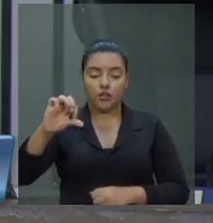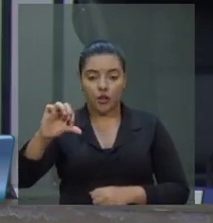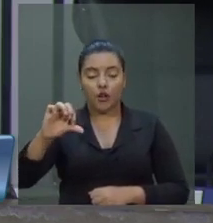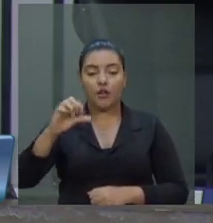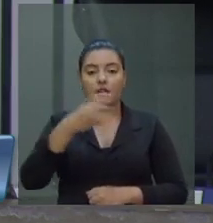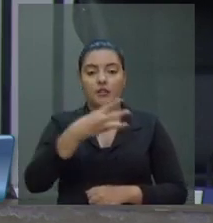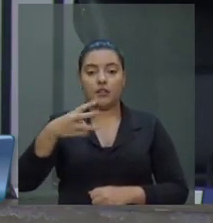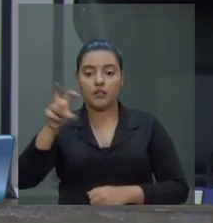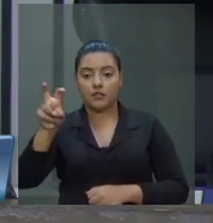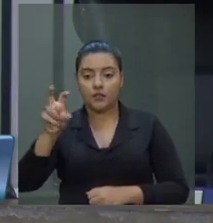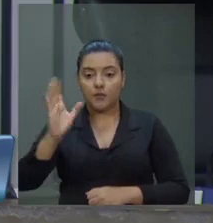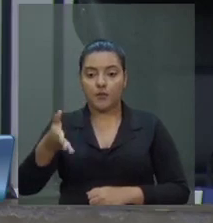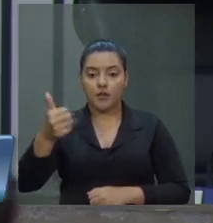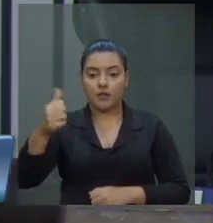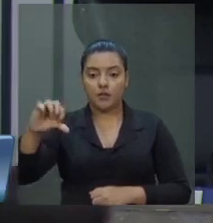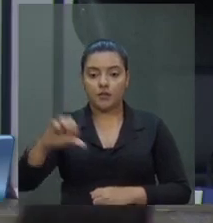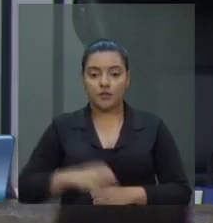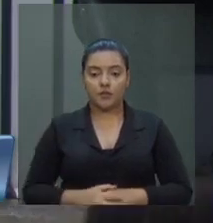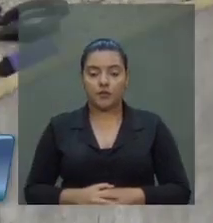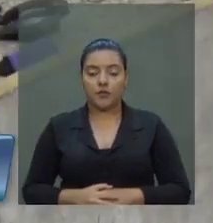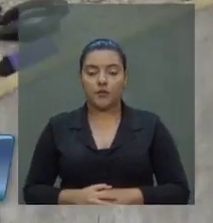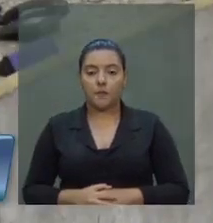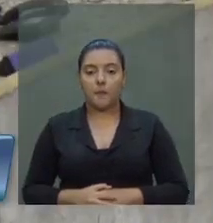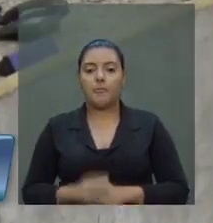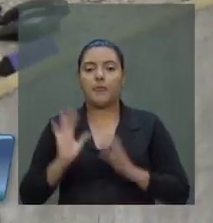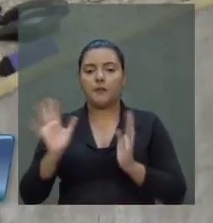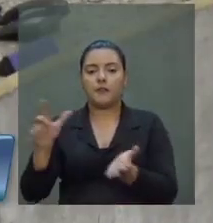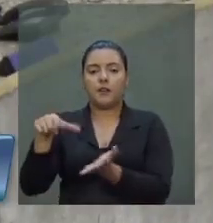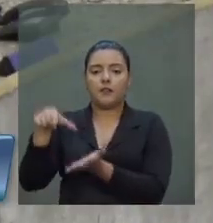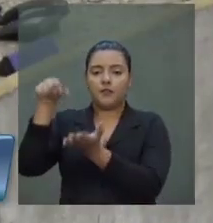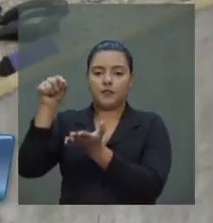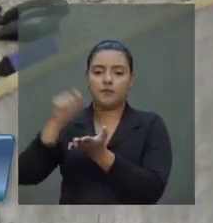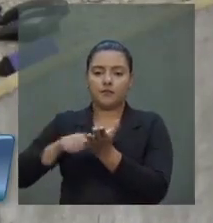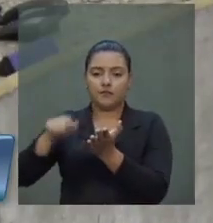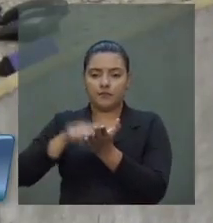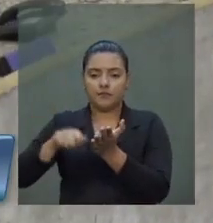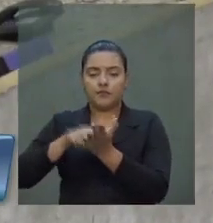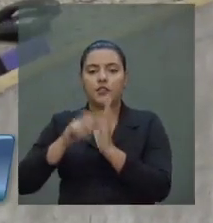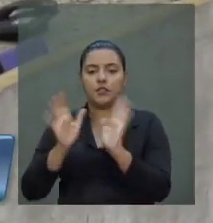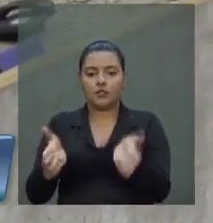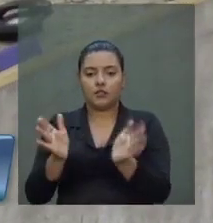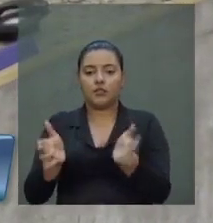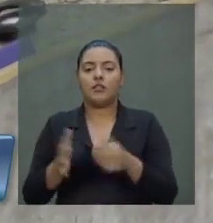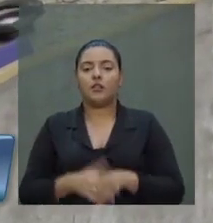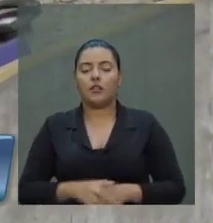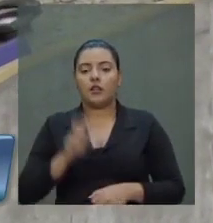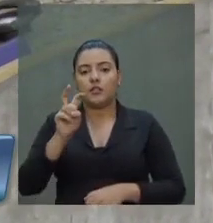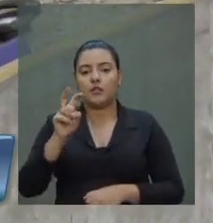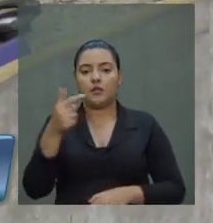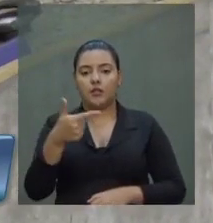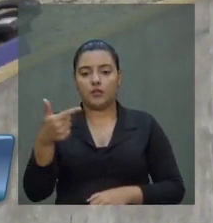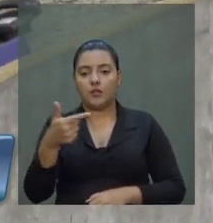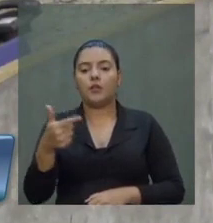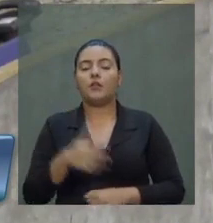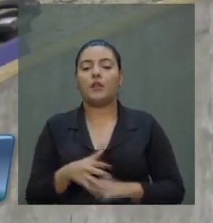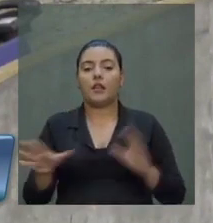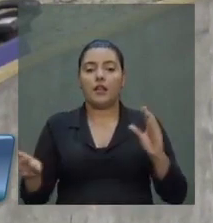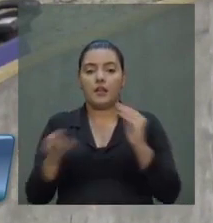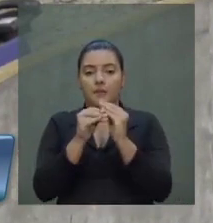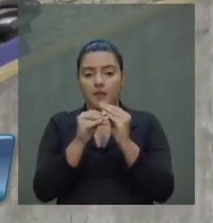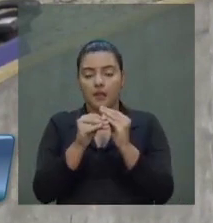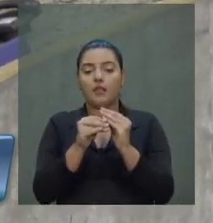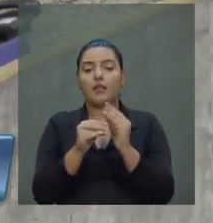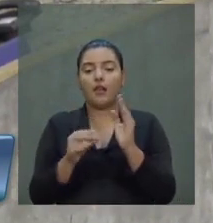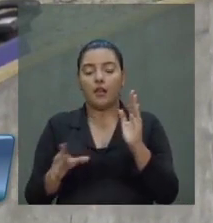249 e 335/19. Não, presidente, eu havia destacado por escrito Está destacado aqui, já a vou... 52. As emendas que Vossa